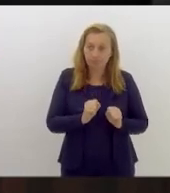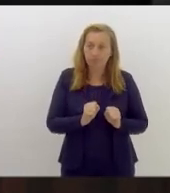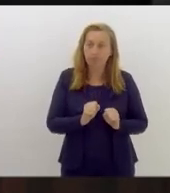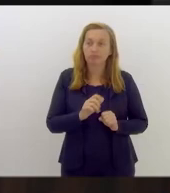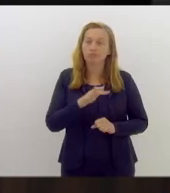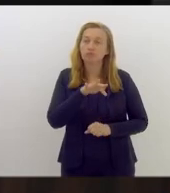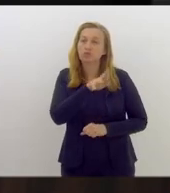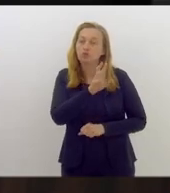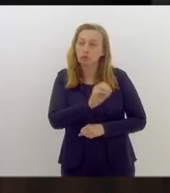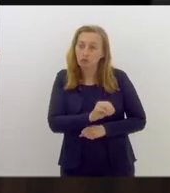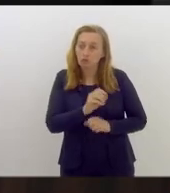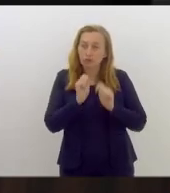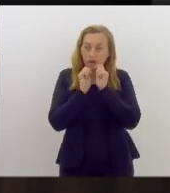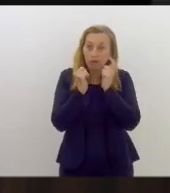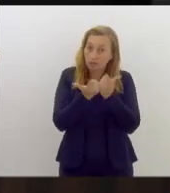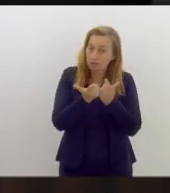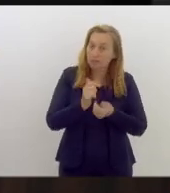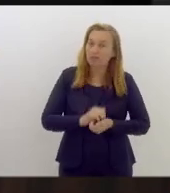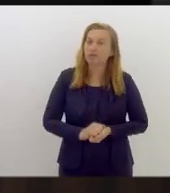Assembleia,